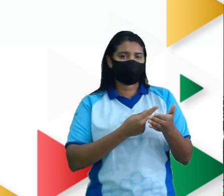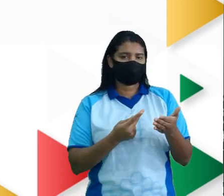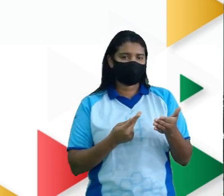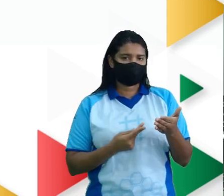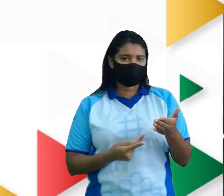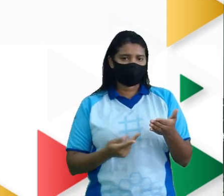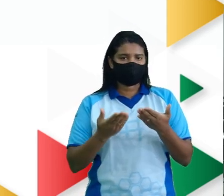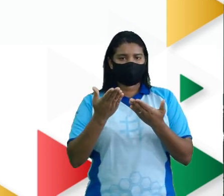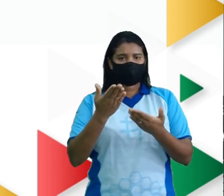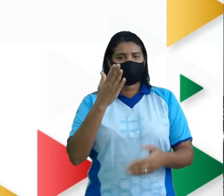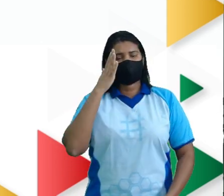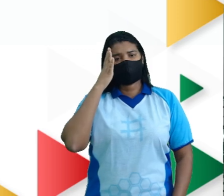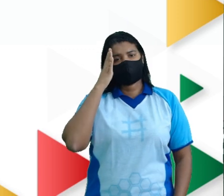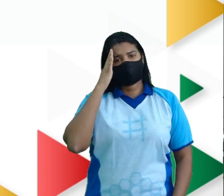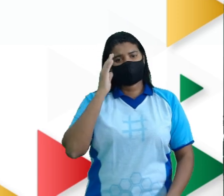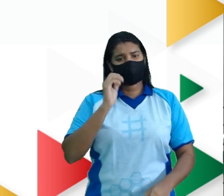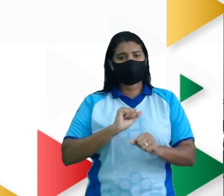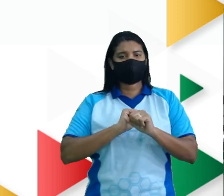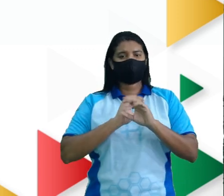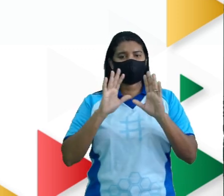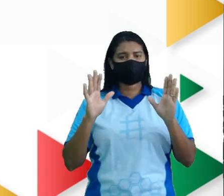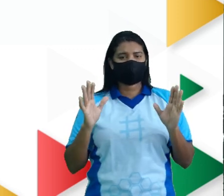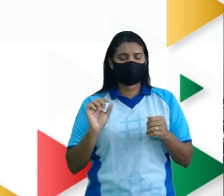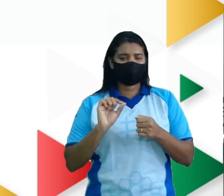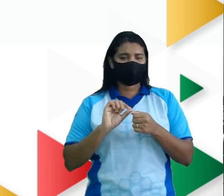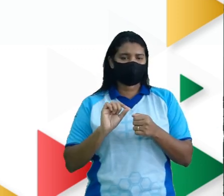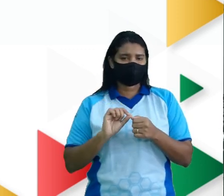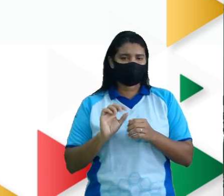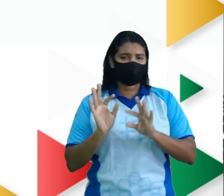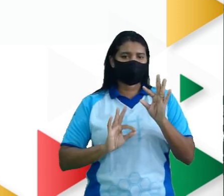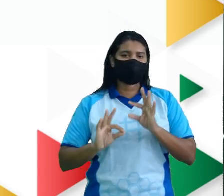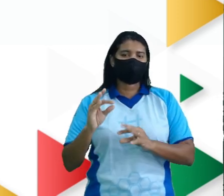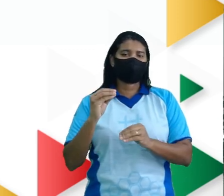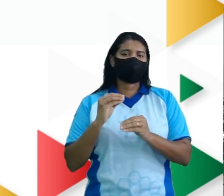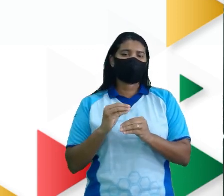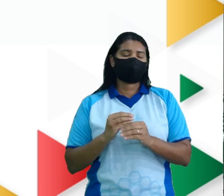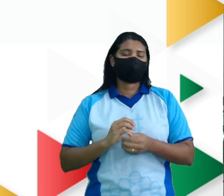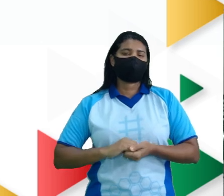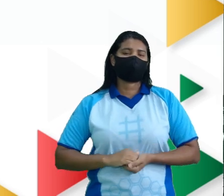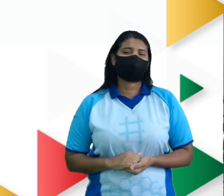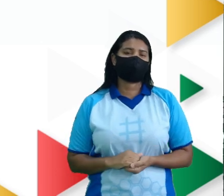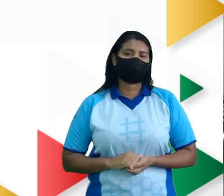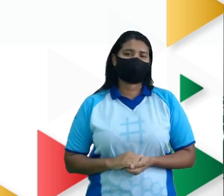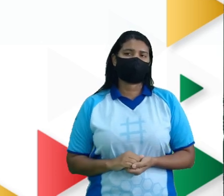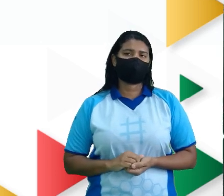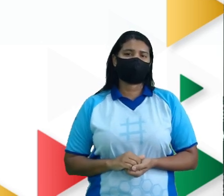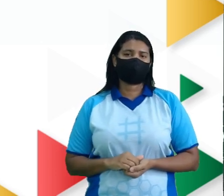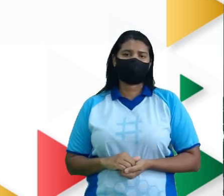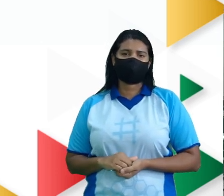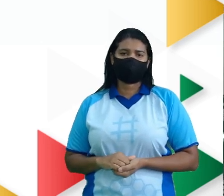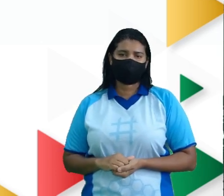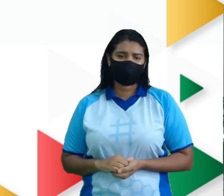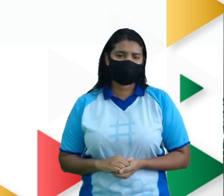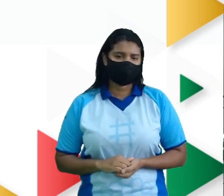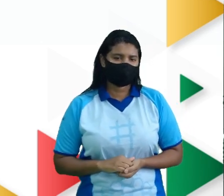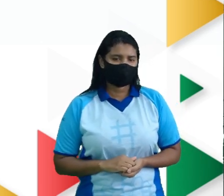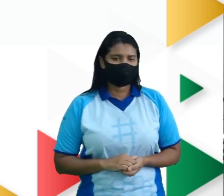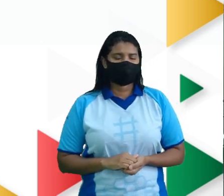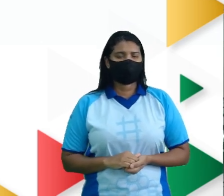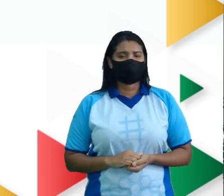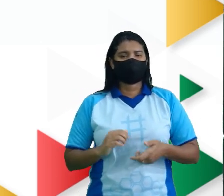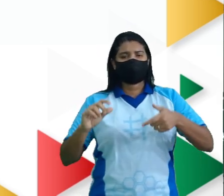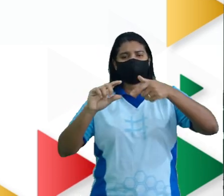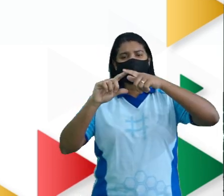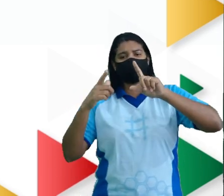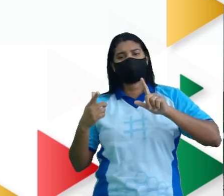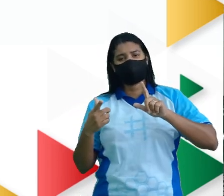hexágono para que você entenda que quando a gente faz isso, a gente supõe que essa região interna tem área, para não